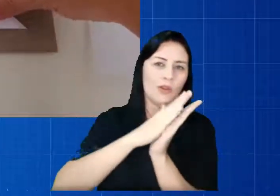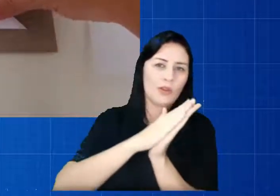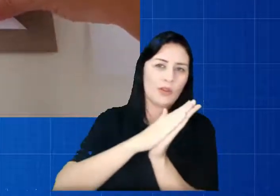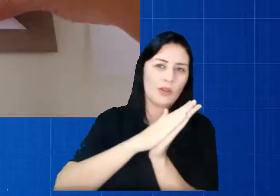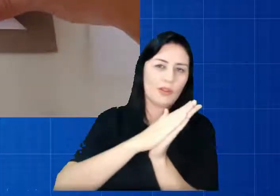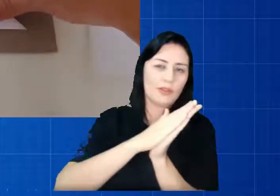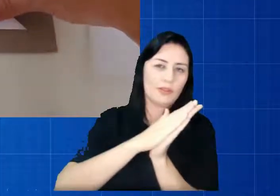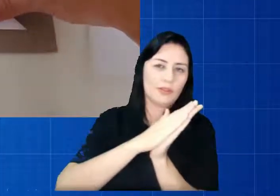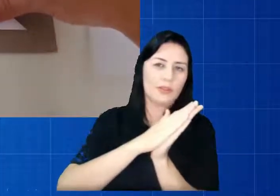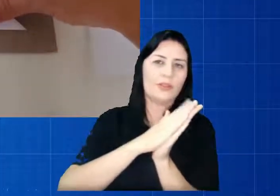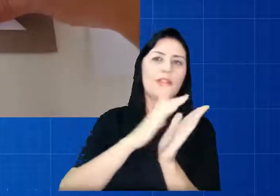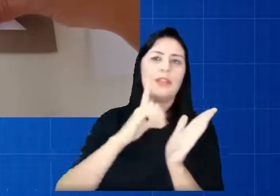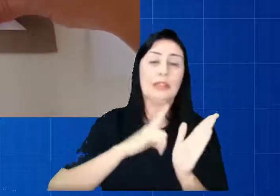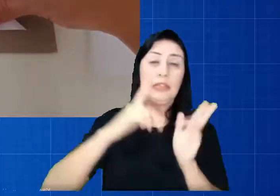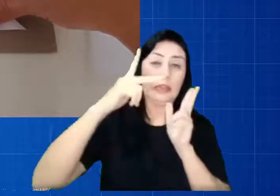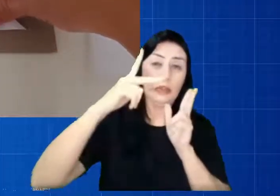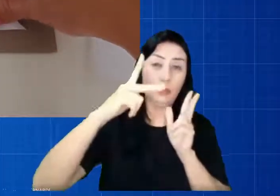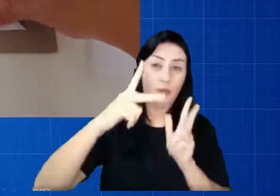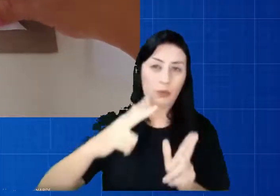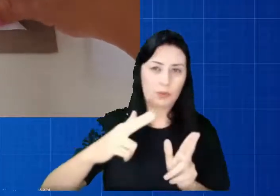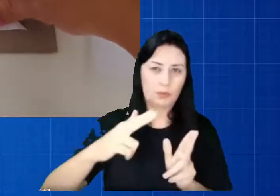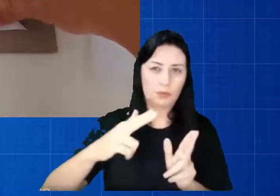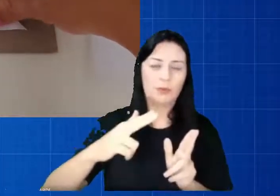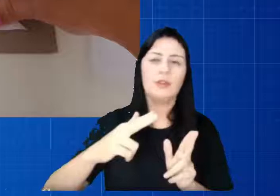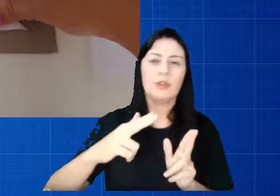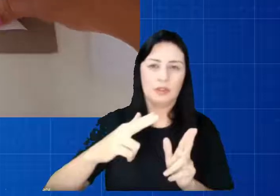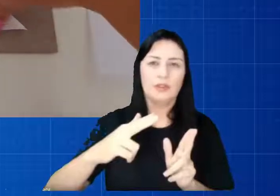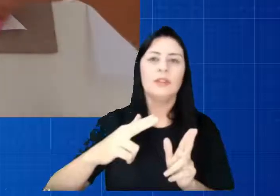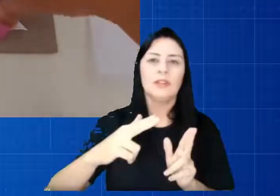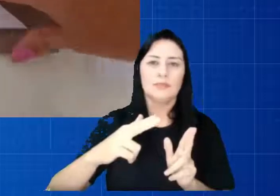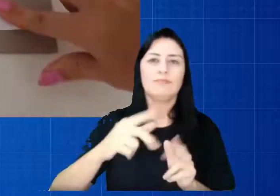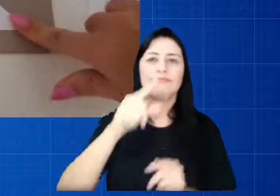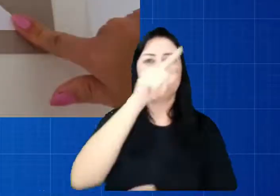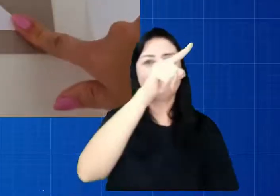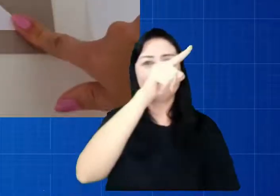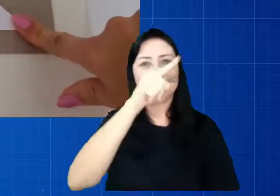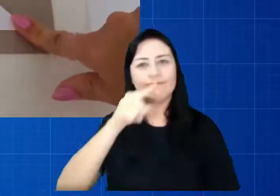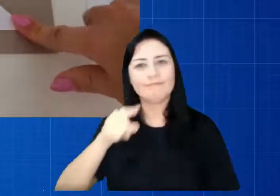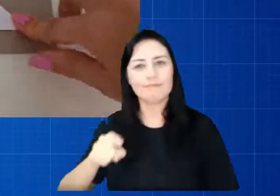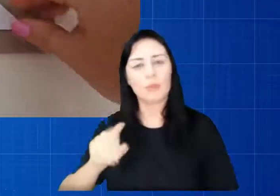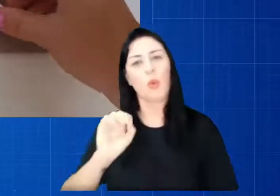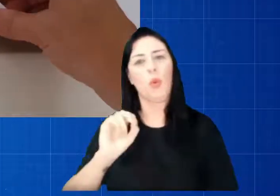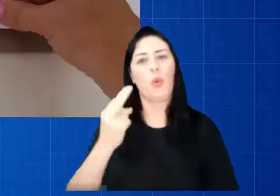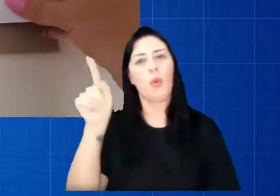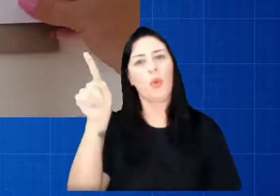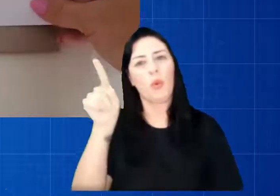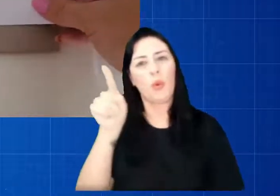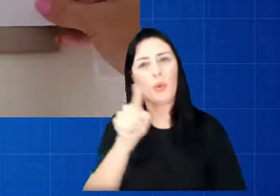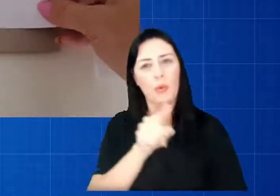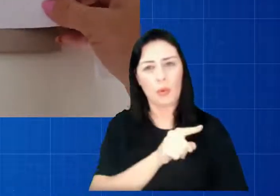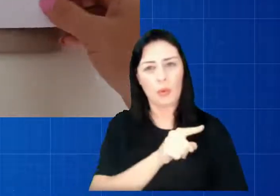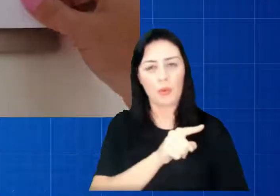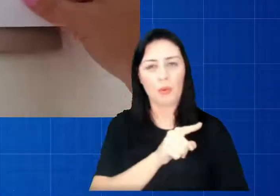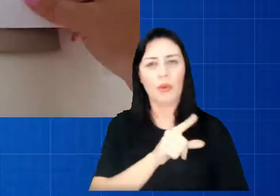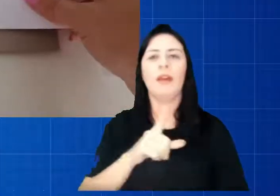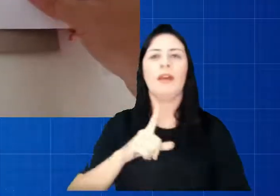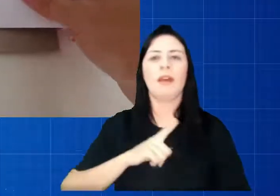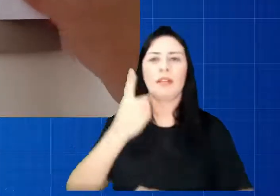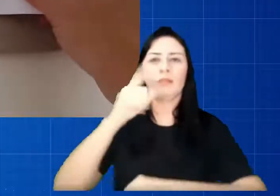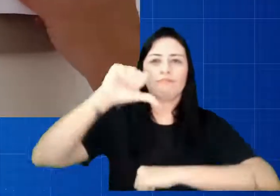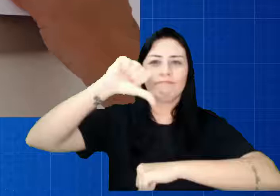estou falando, no sentido diagonal. Aqui eu tenho uma marca central, onde eu consegui